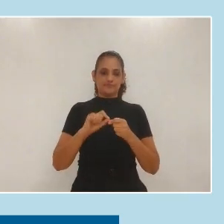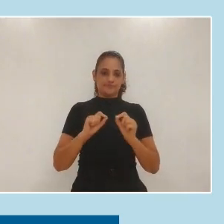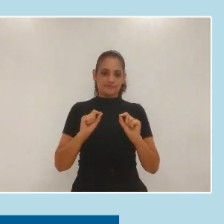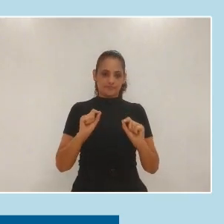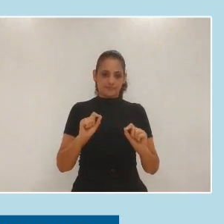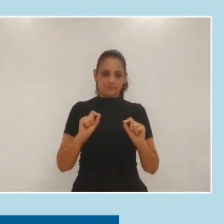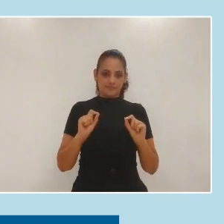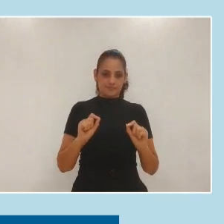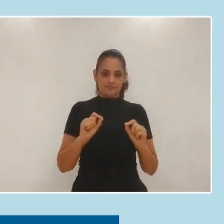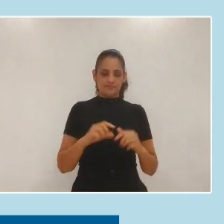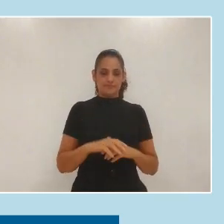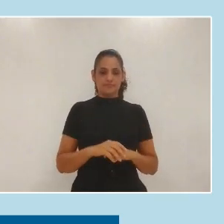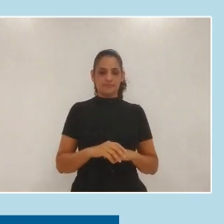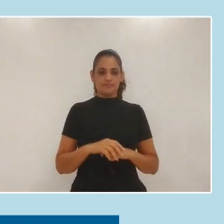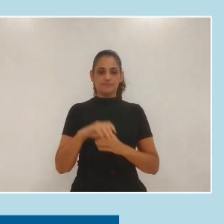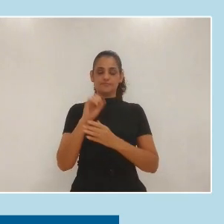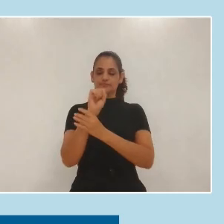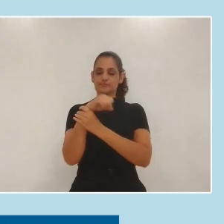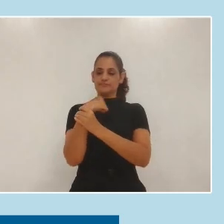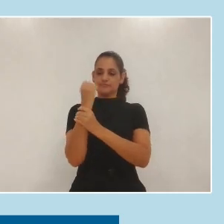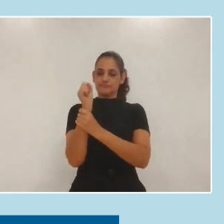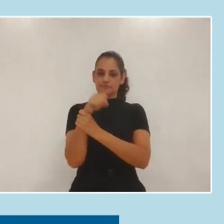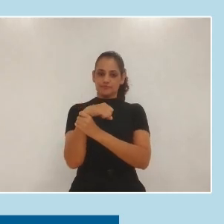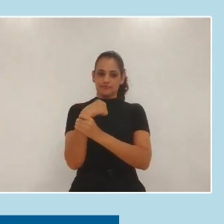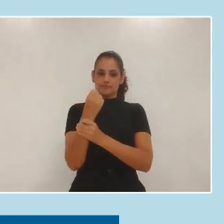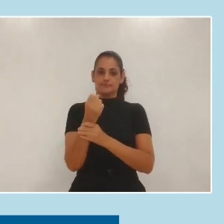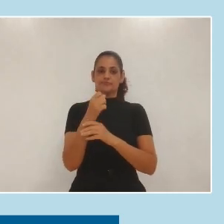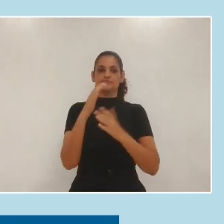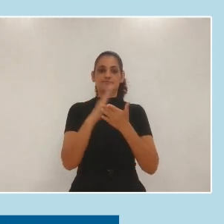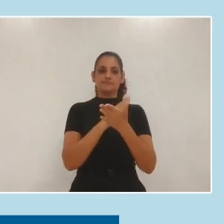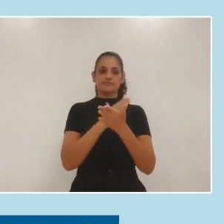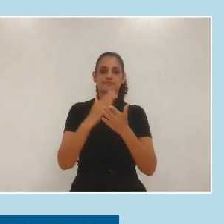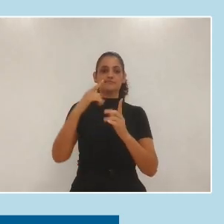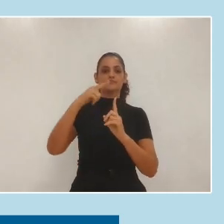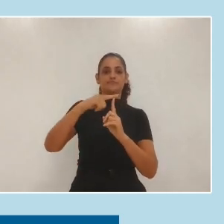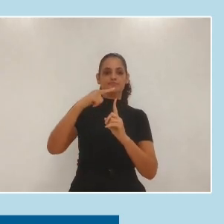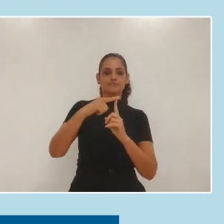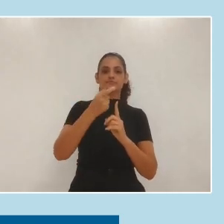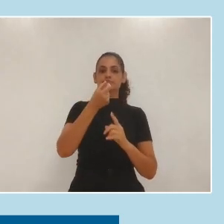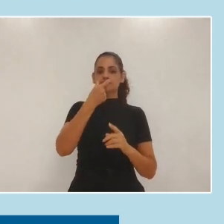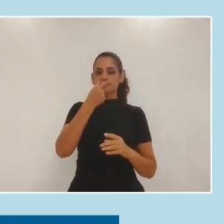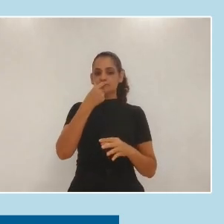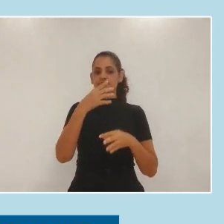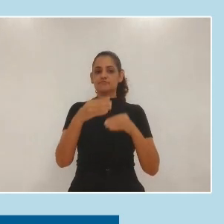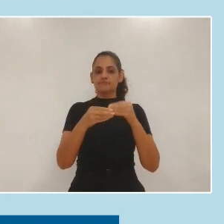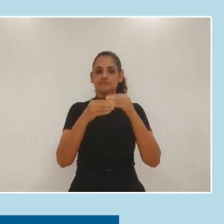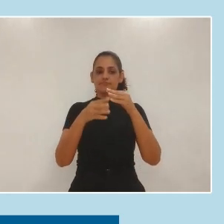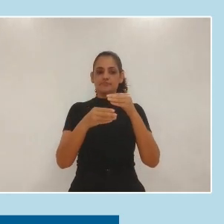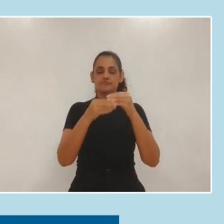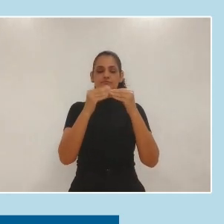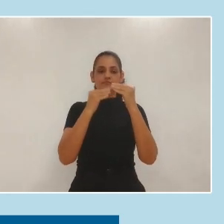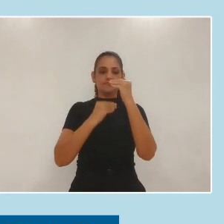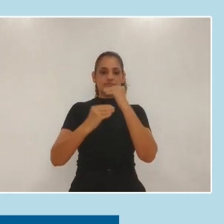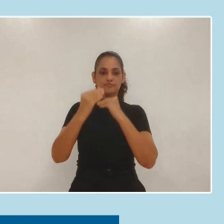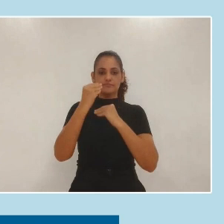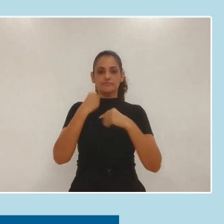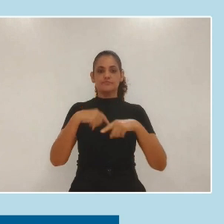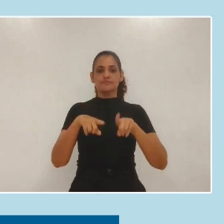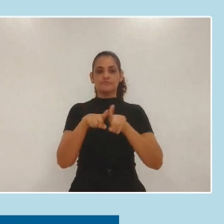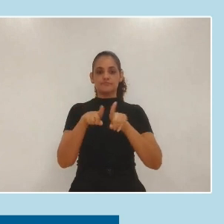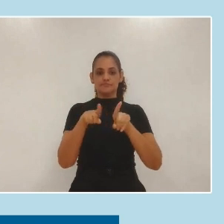terapias, fisioterapia, alguns tipos de medicamento como suplementação, suplementação alimentar, a